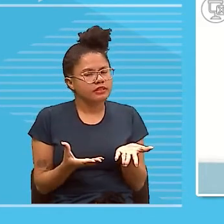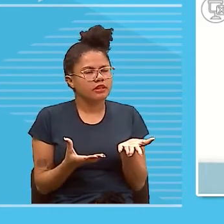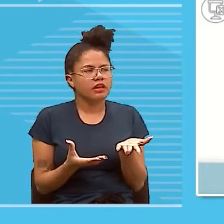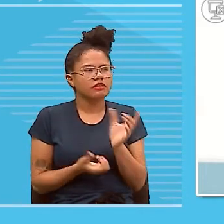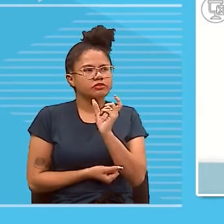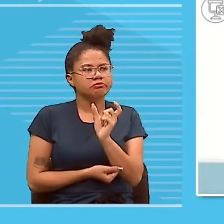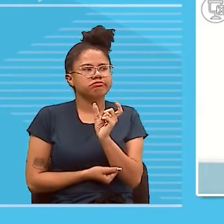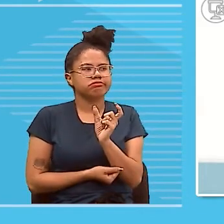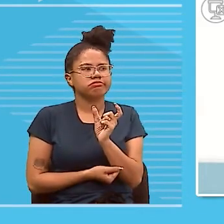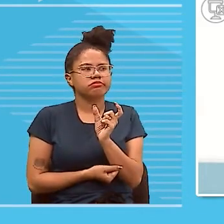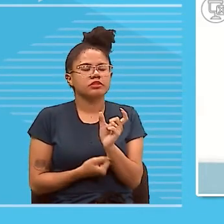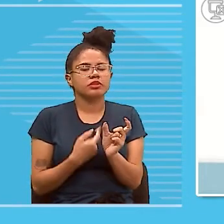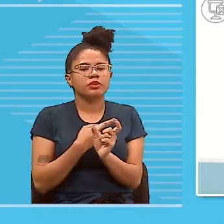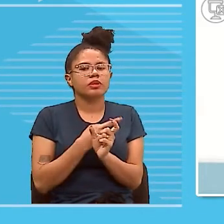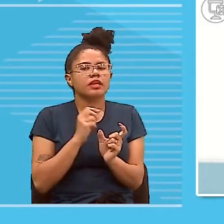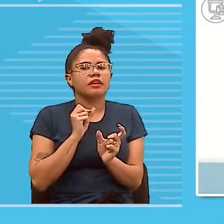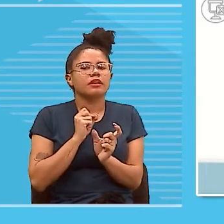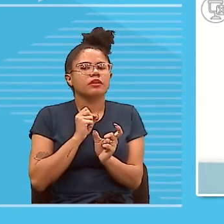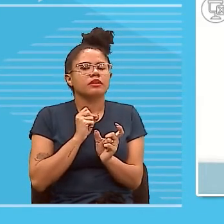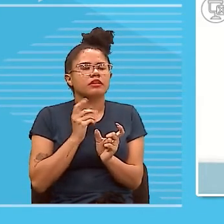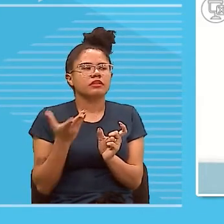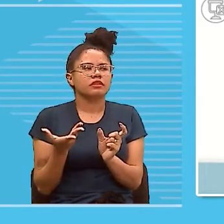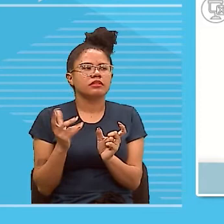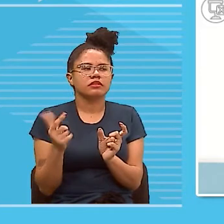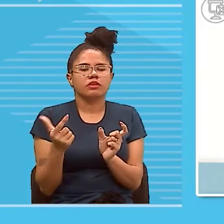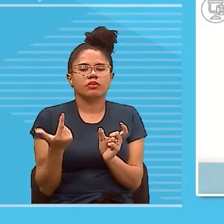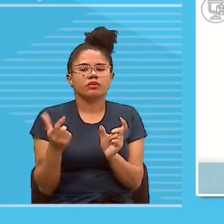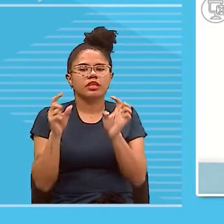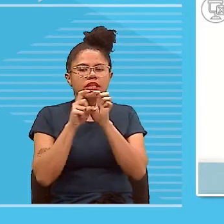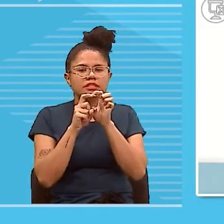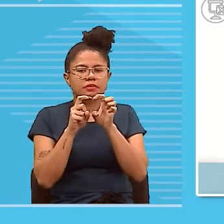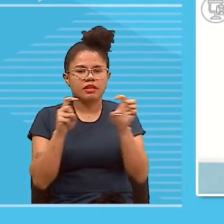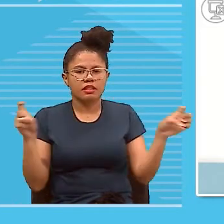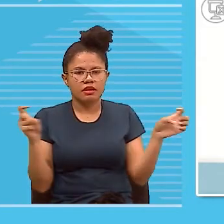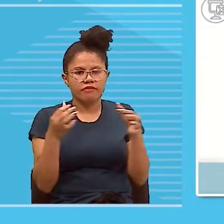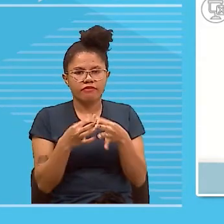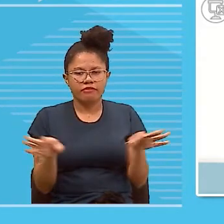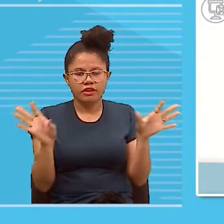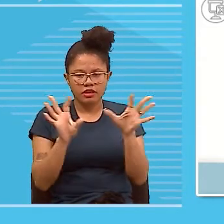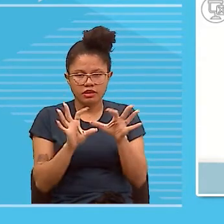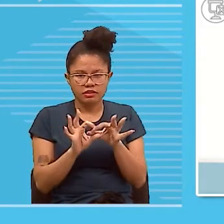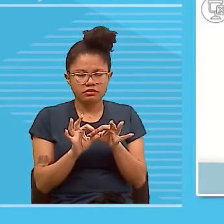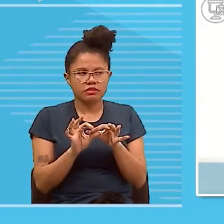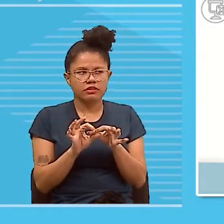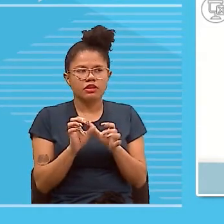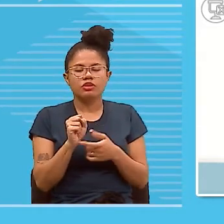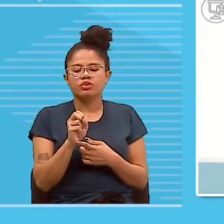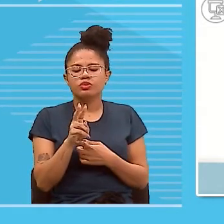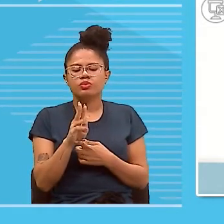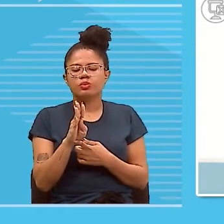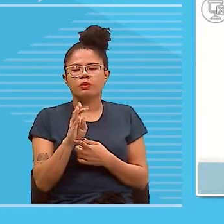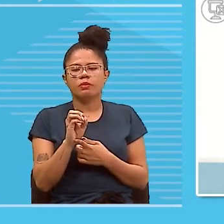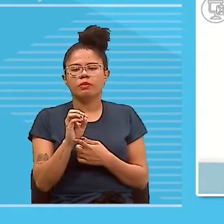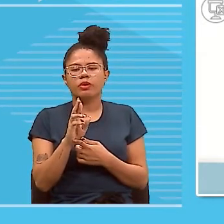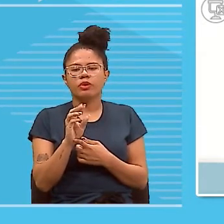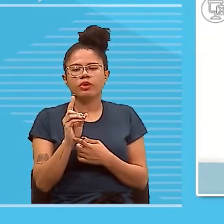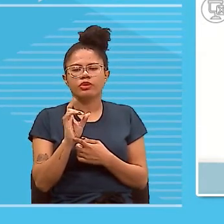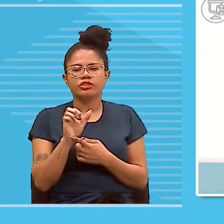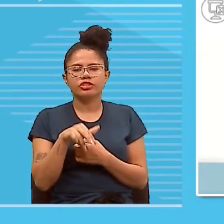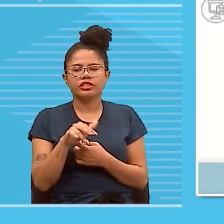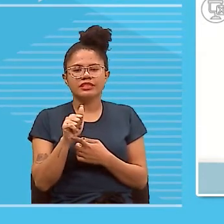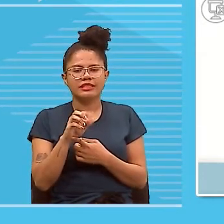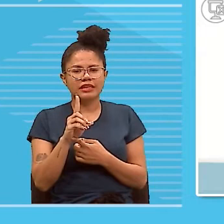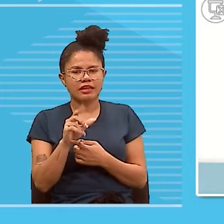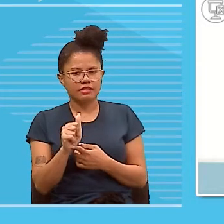elas não aparecem nas orações subordinadas adverbiais somente nas substantivas